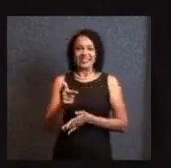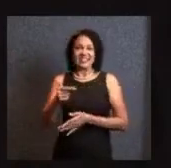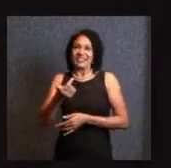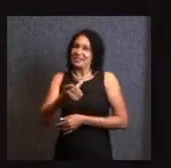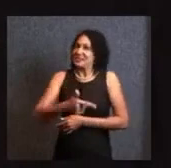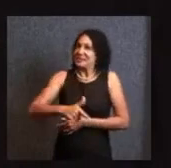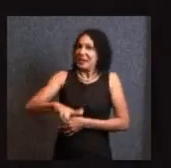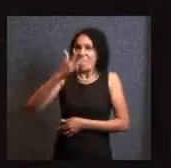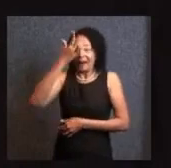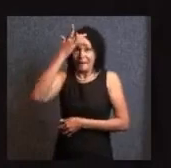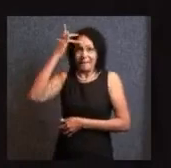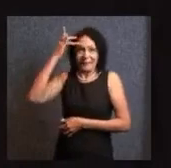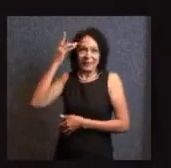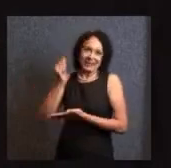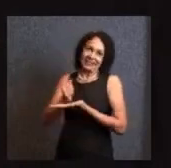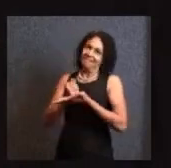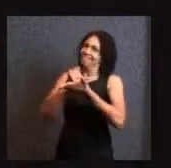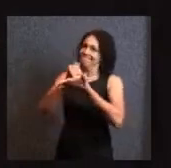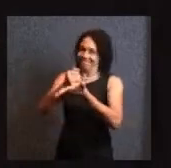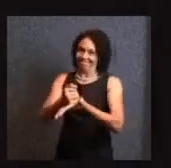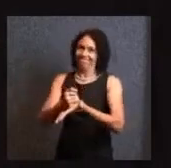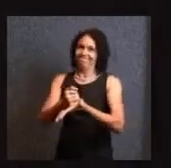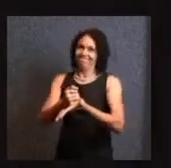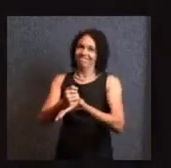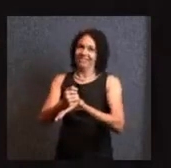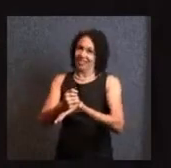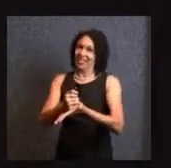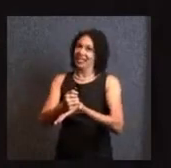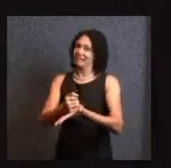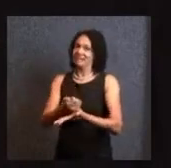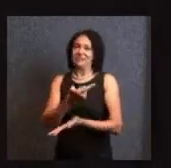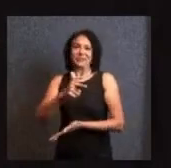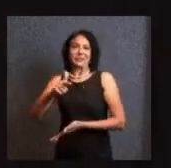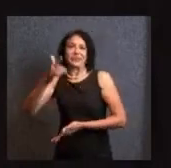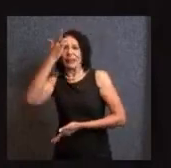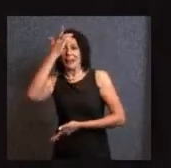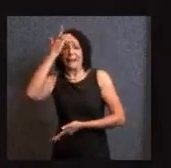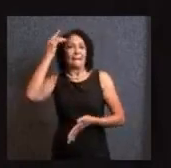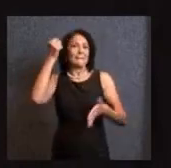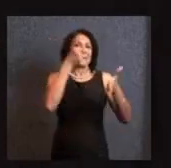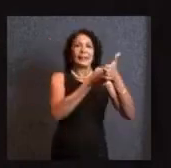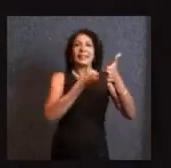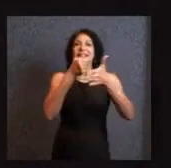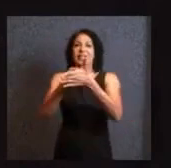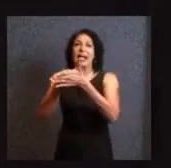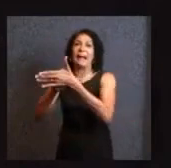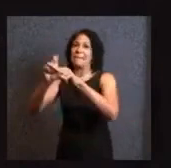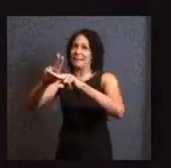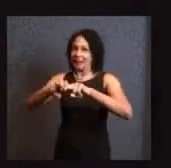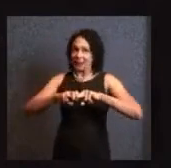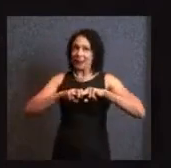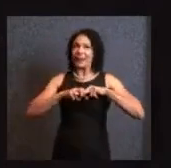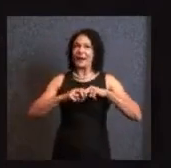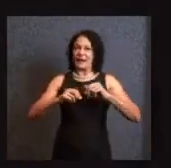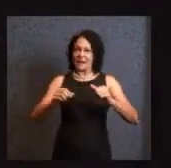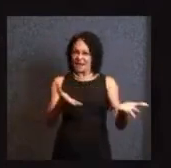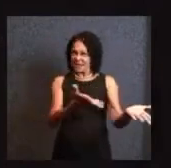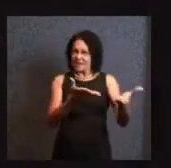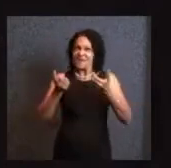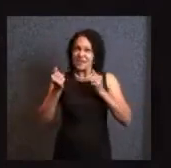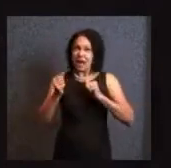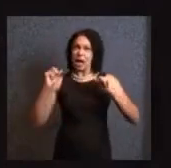estão nas nossas escolas públicas não tem mais ninguém para lutar por elas. Então, vamos lutar por essas